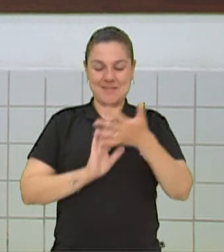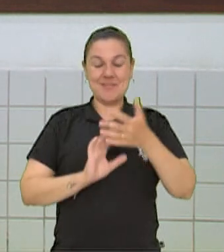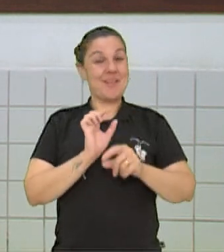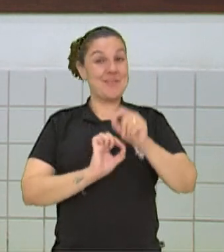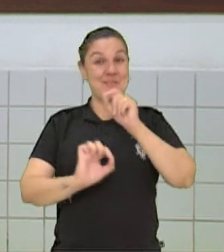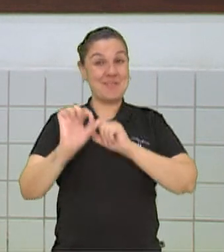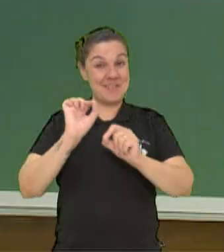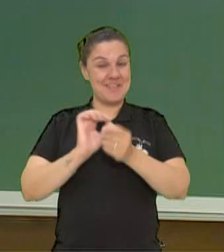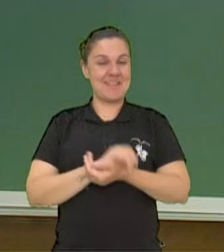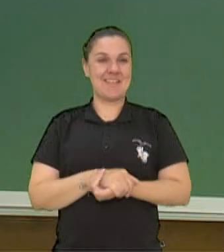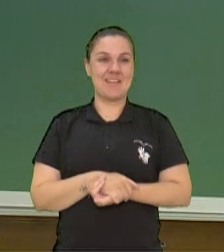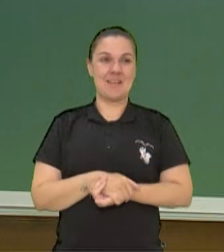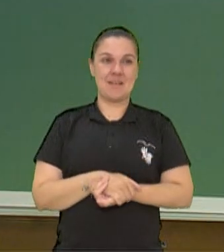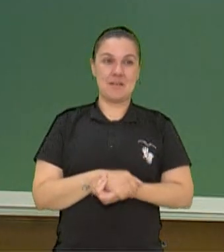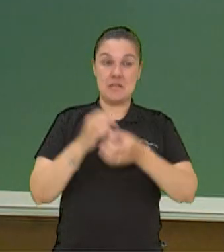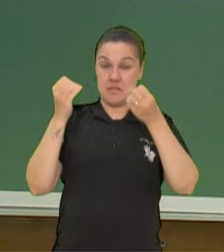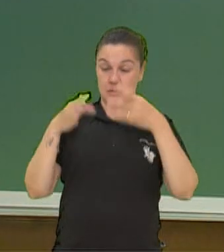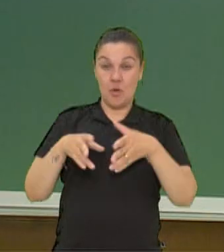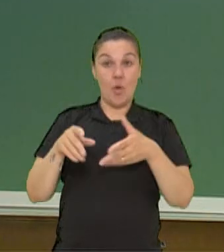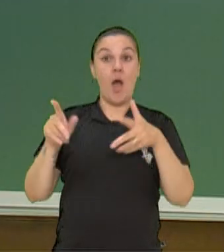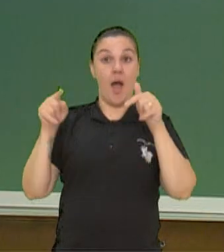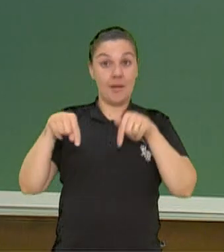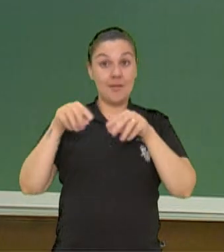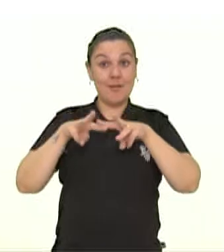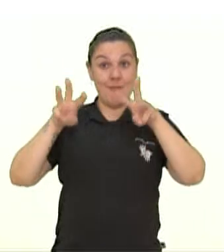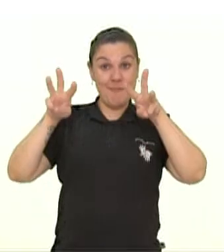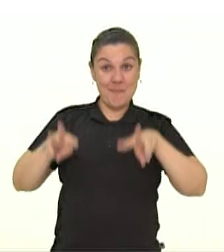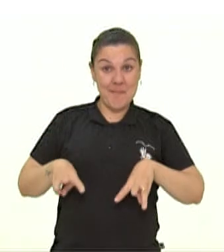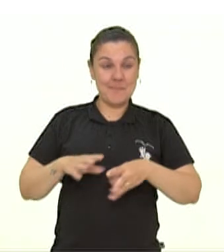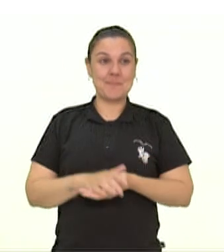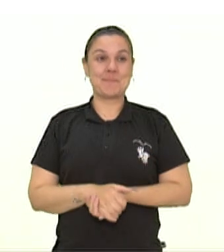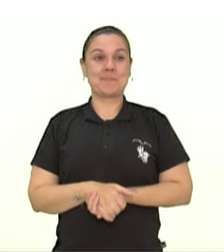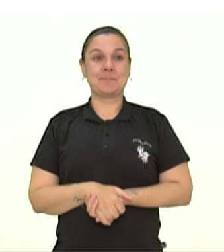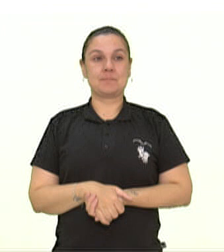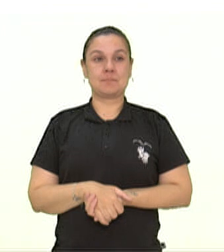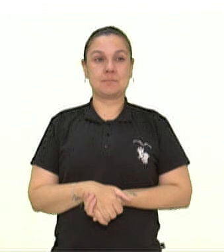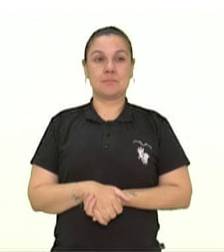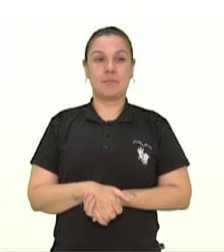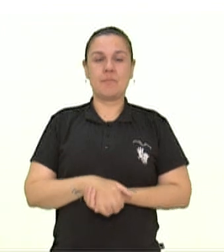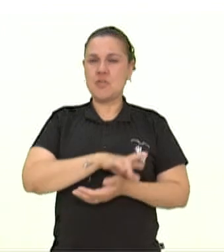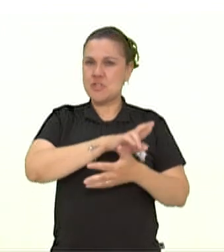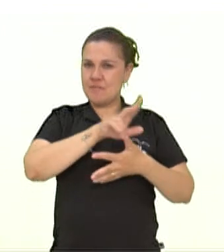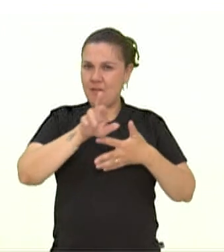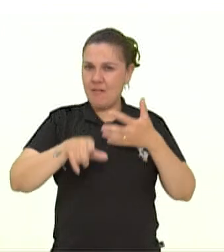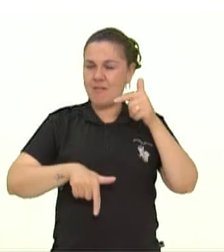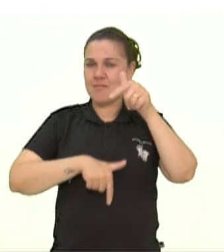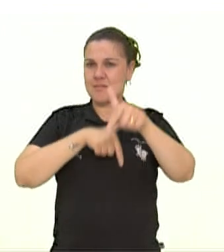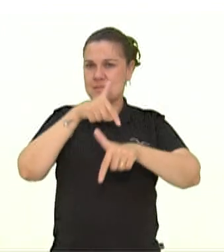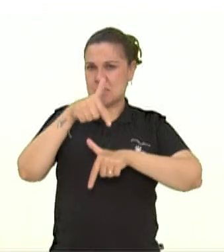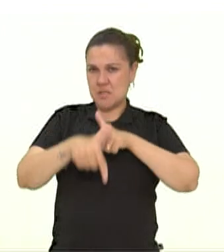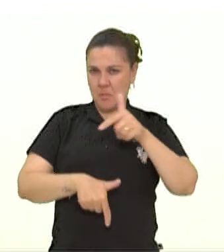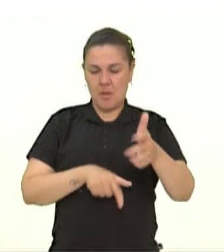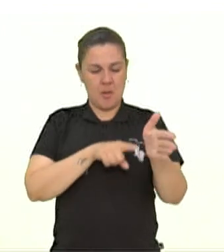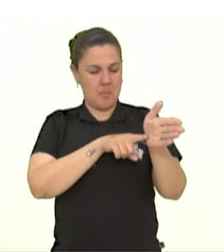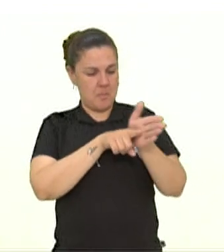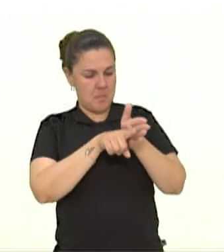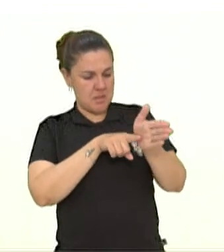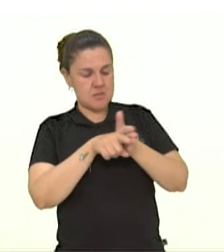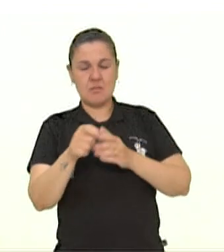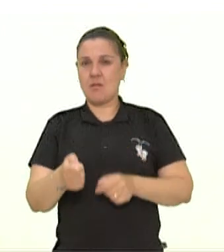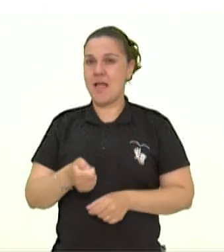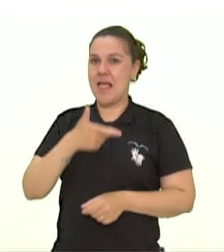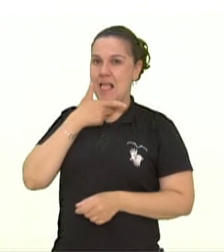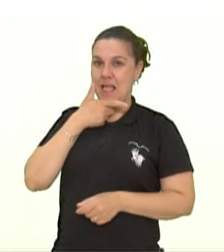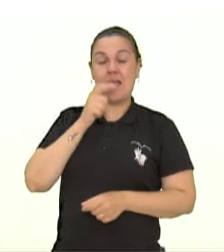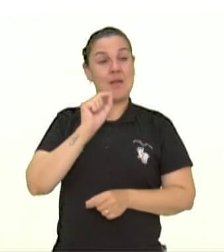ele fala o seguinte nesse exercício. Caiu na Federal do Paraná. Ele fala assim, ó. Entre os vários trabalhos científicos desenvolvidos por